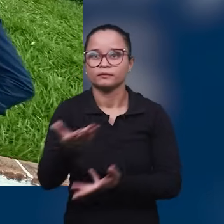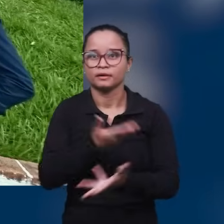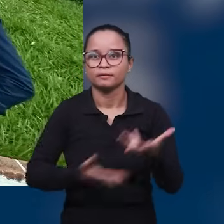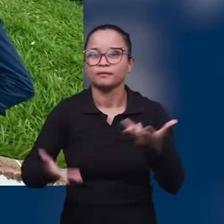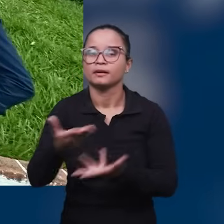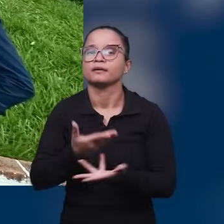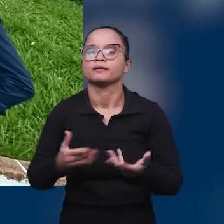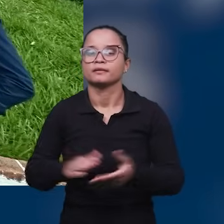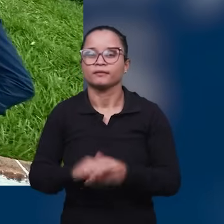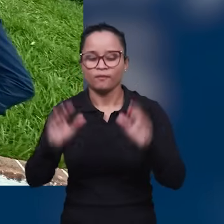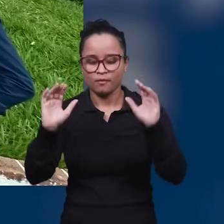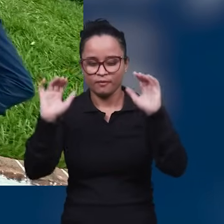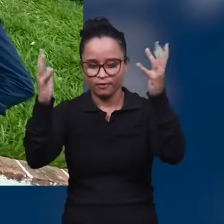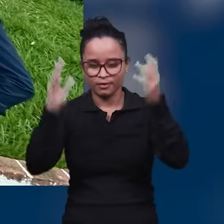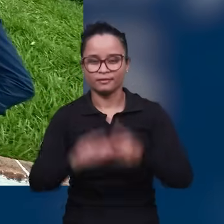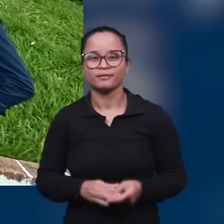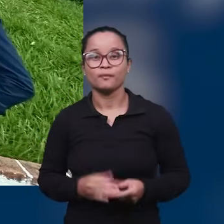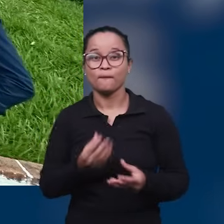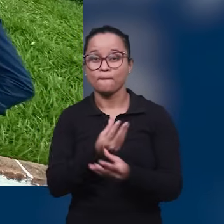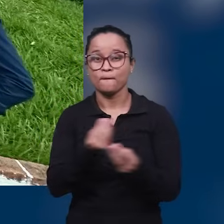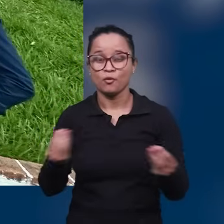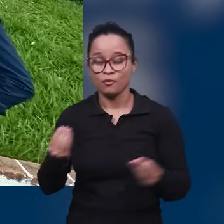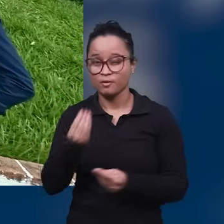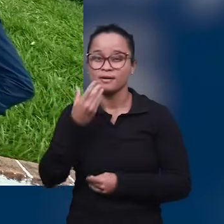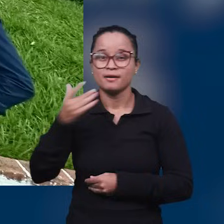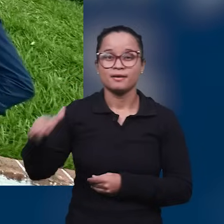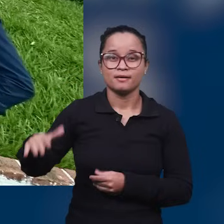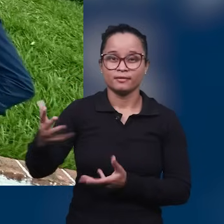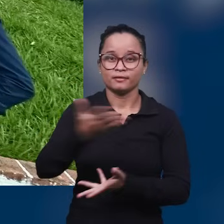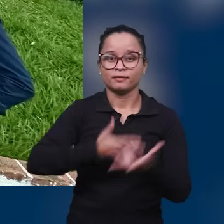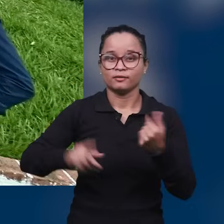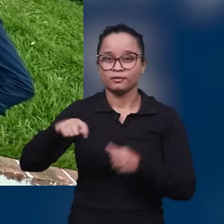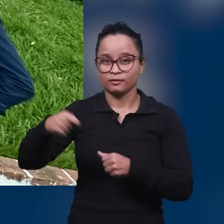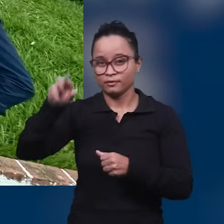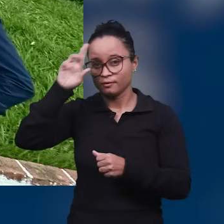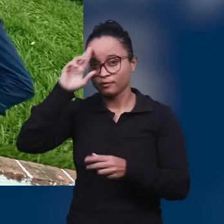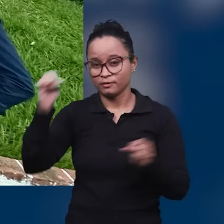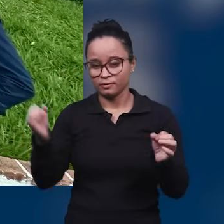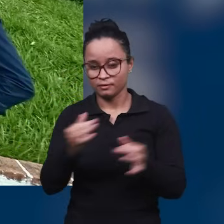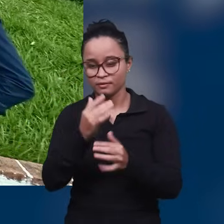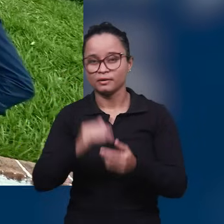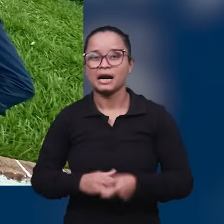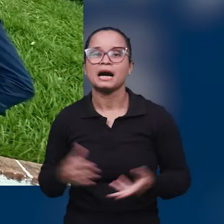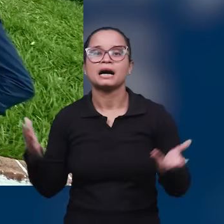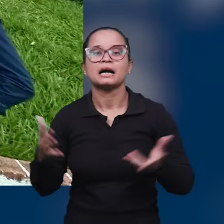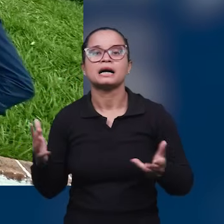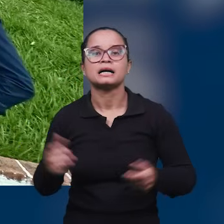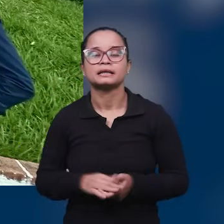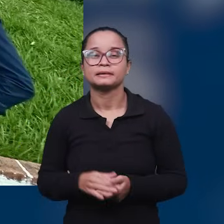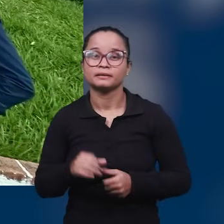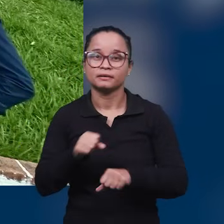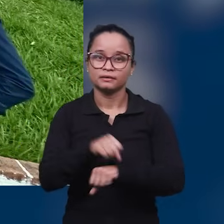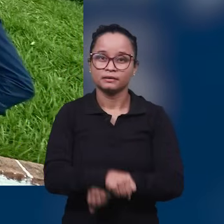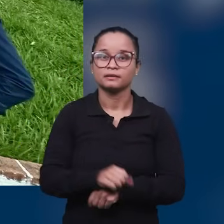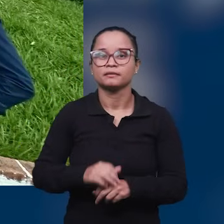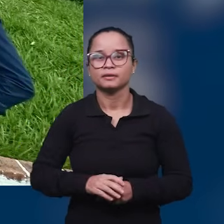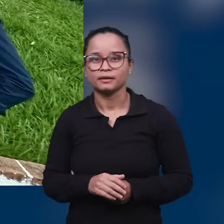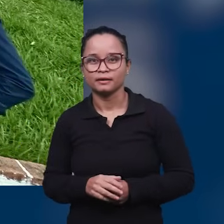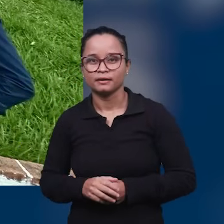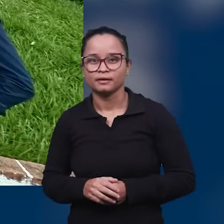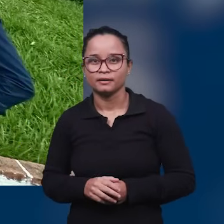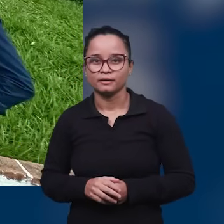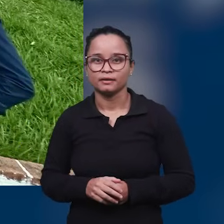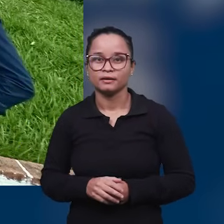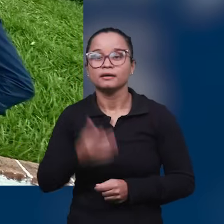na região do Amazonas, começando pela cidade de Iranduba, onde lá nós temos uma igreja, e ali o Senhor operou grandemente.